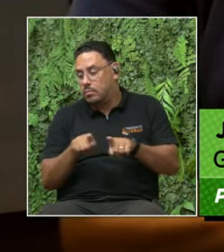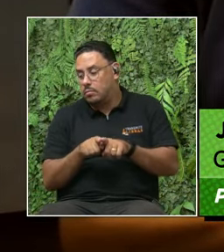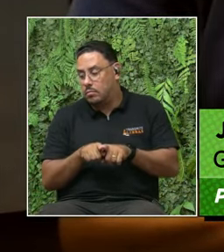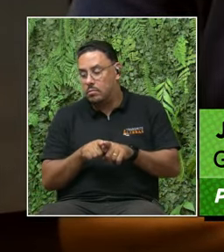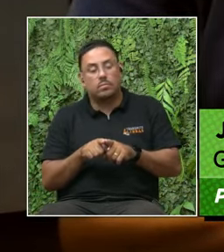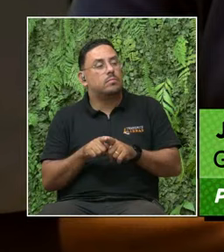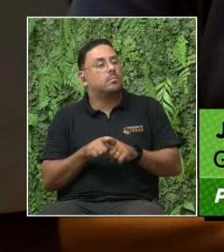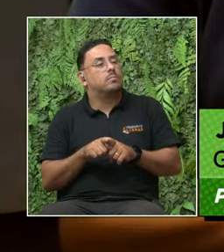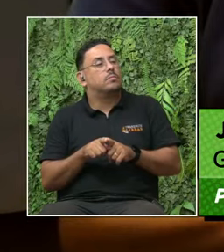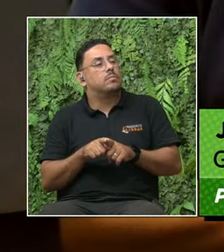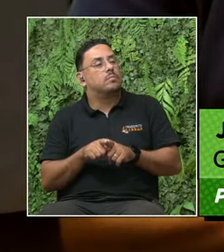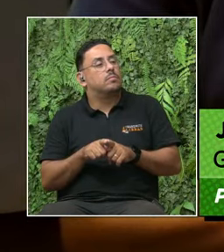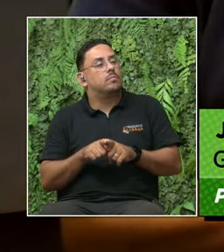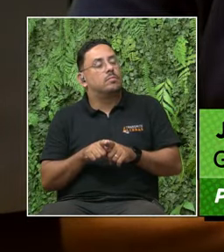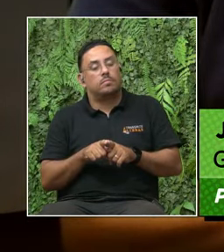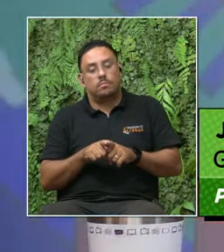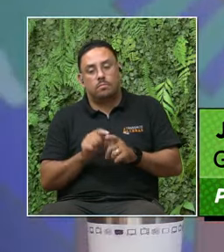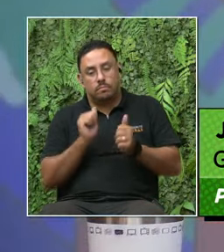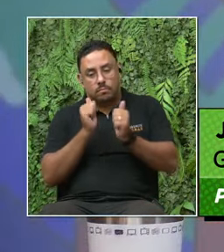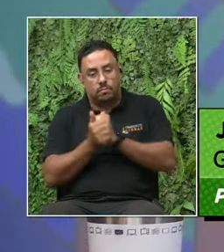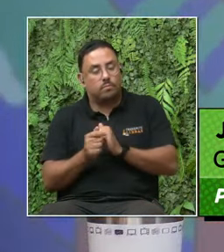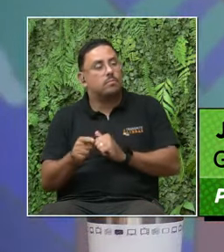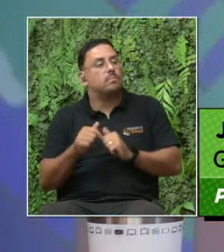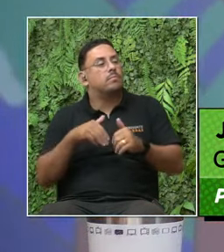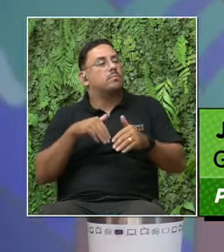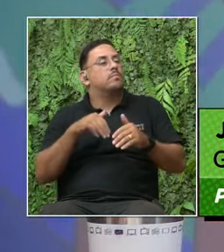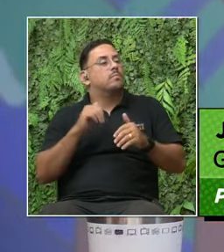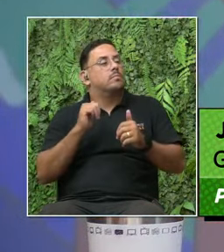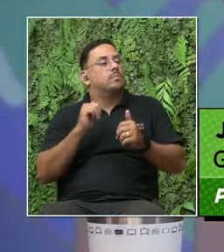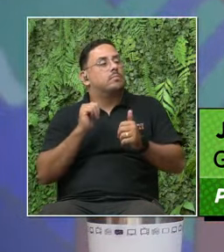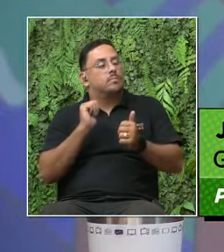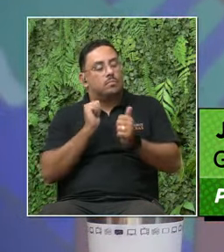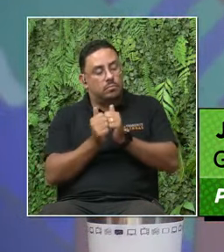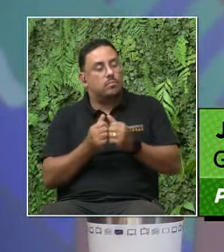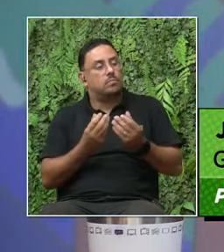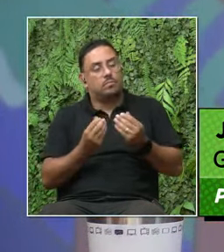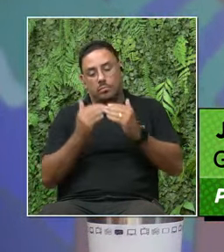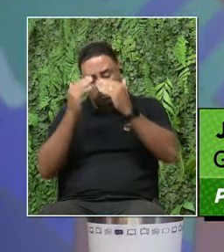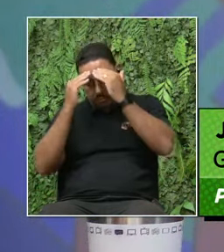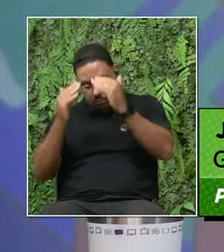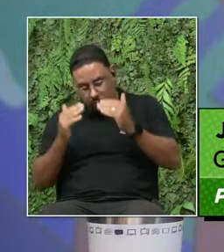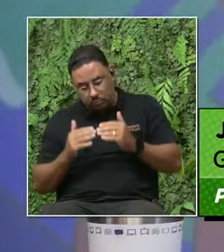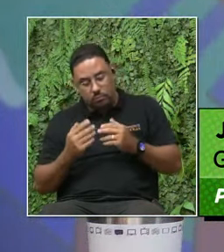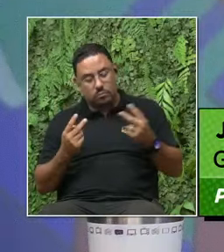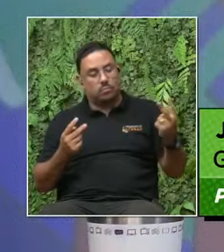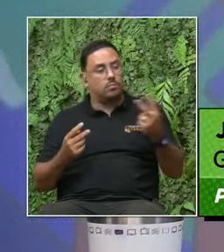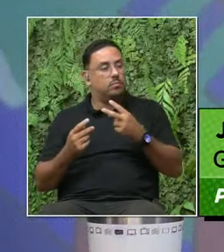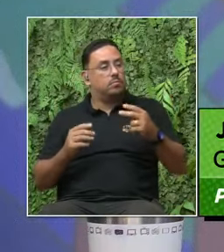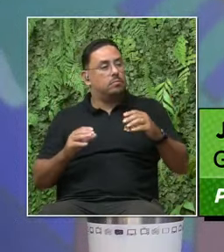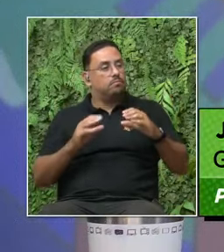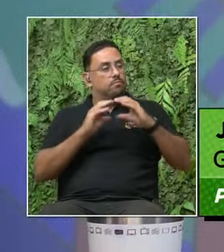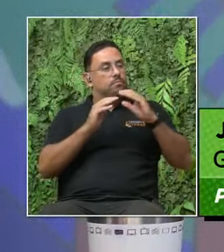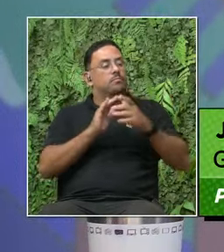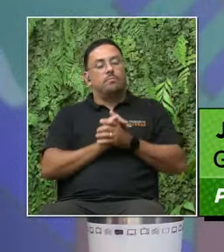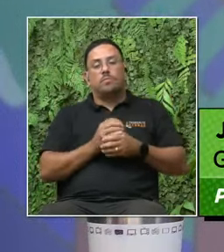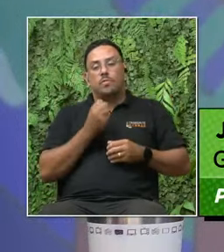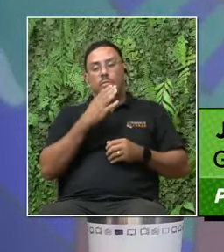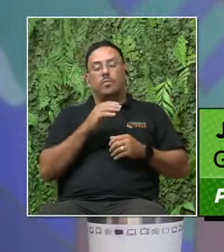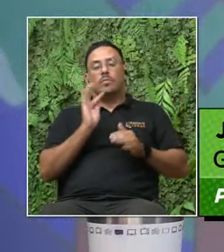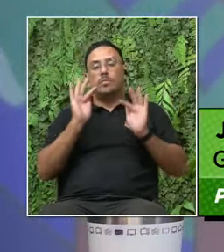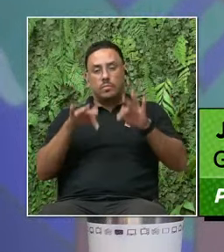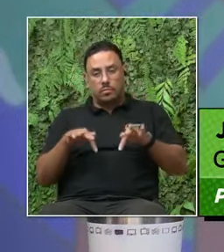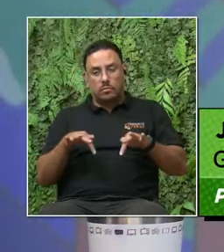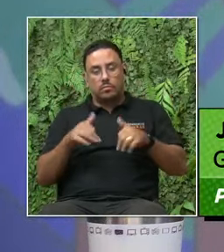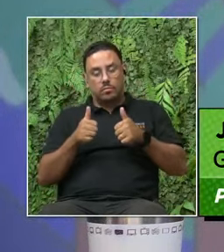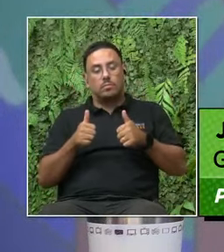a partida é Concordo concordo né Foi um jogo de muito respeito Inclusive das duas equipes né Eu acho que foi um foi uma bela final